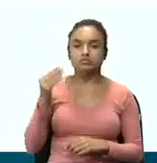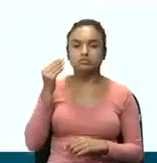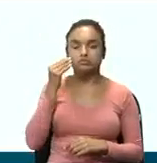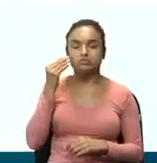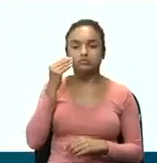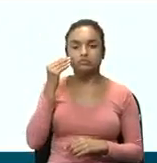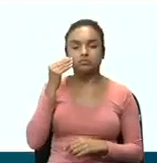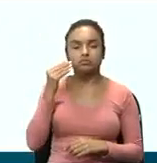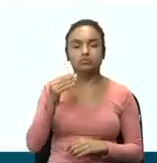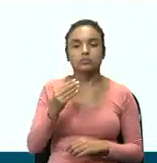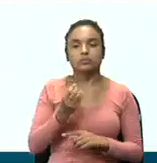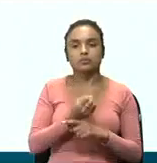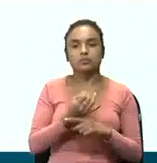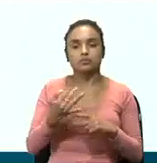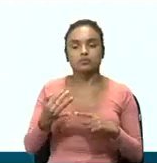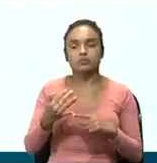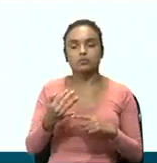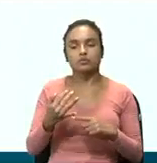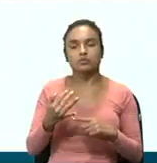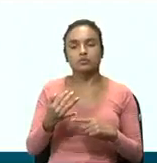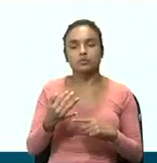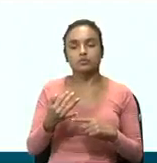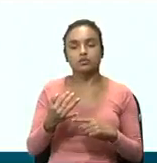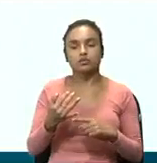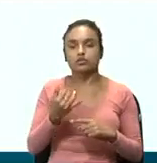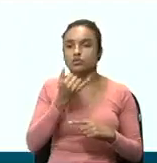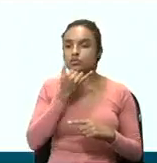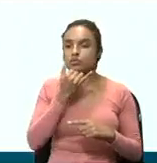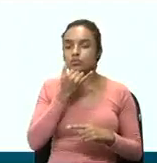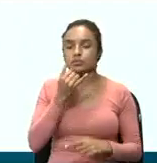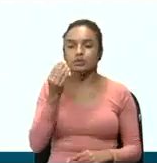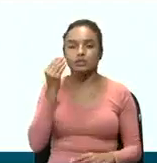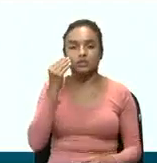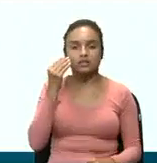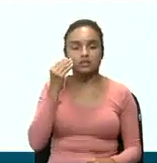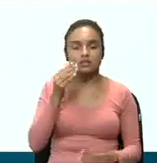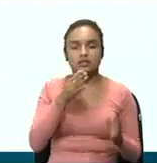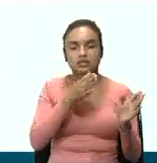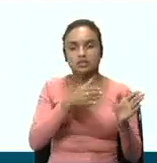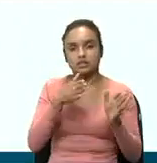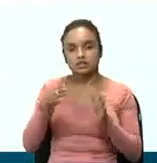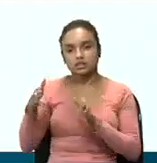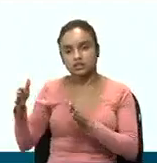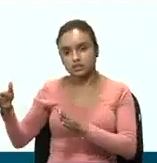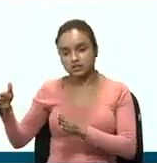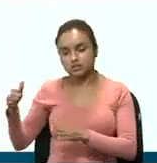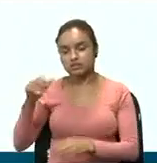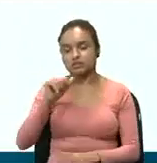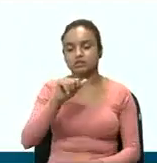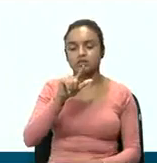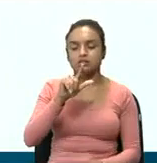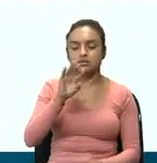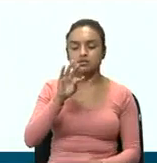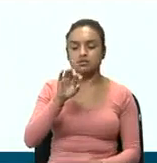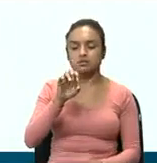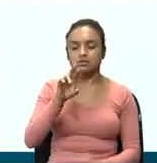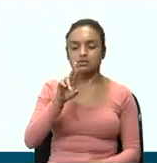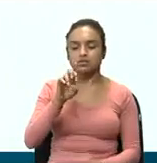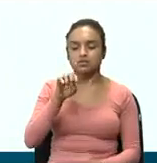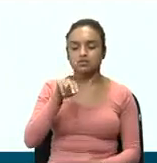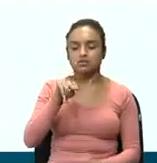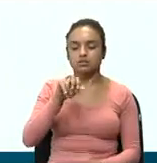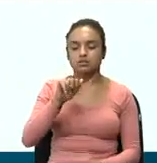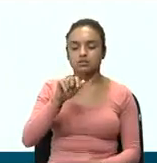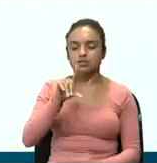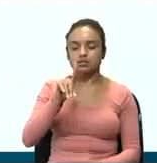alternada. E a primeira coisa que esse teste vai fazer, porque as séries alternadas, elas vão aparecer para nós mais ou